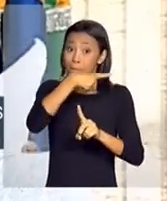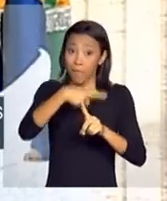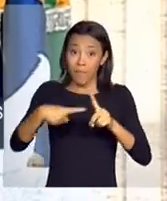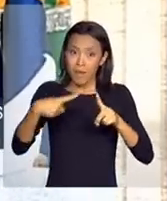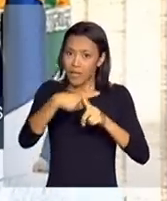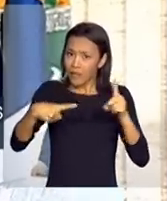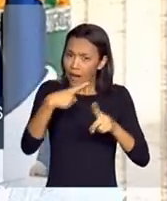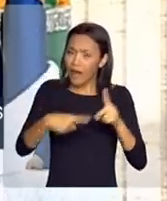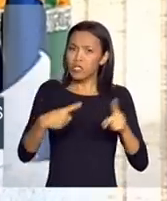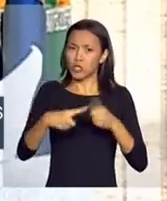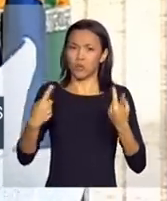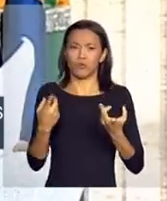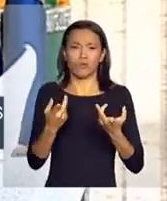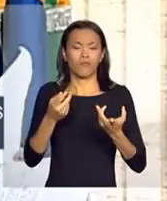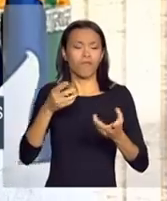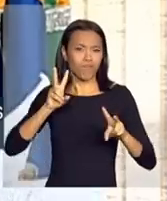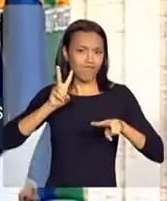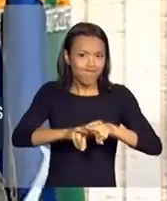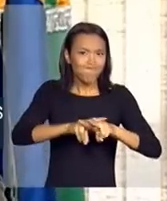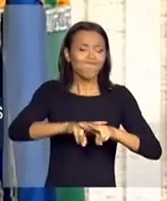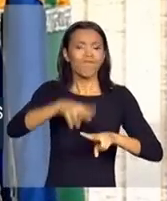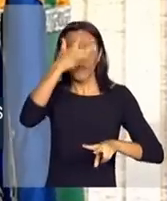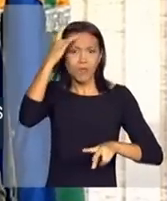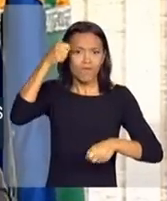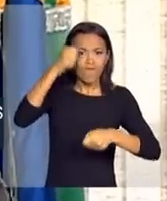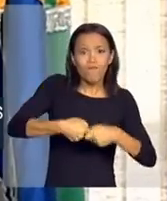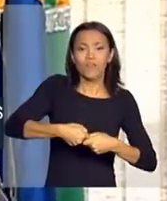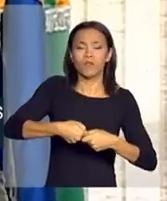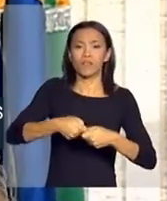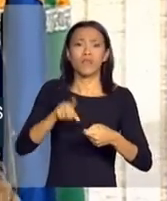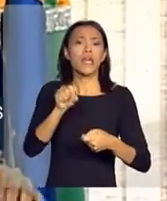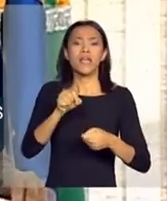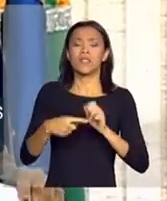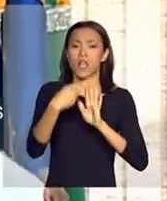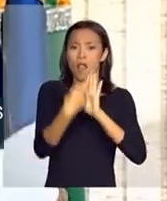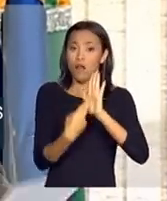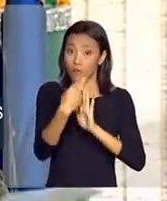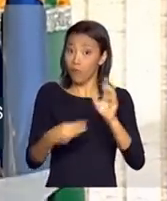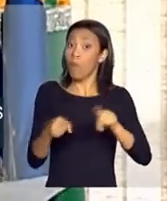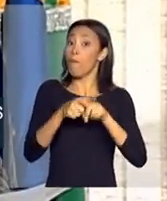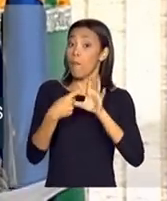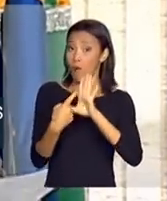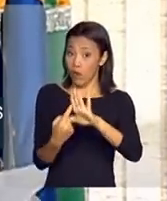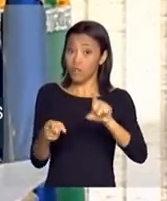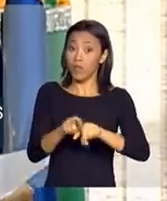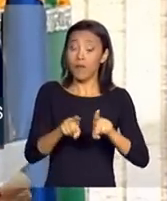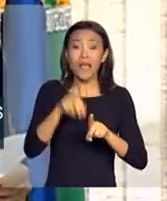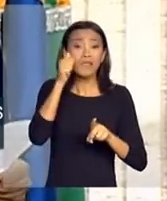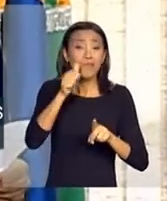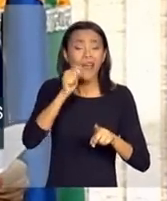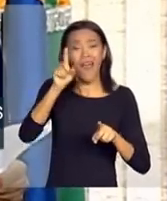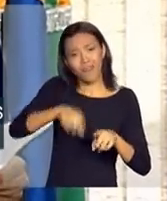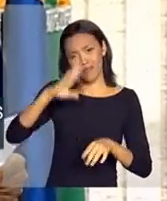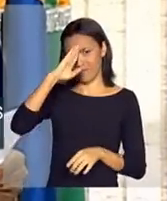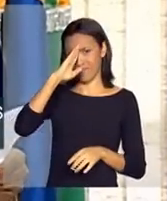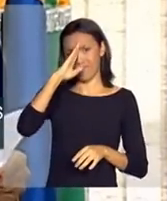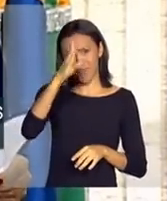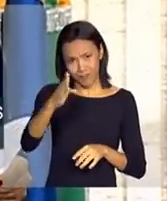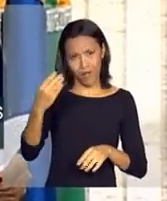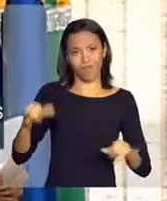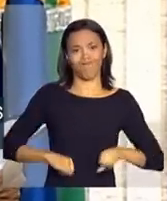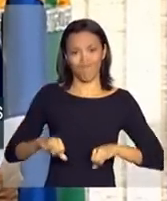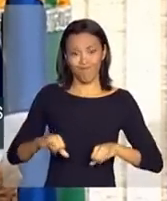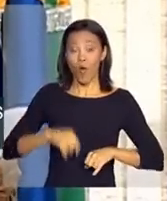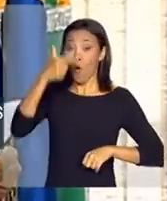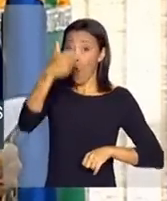dos crimes levou à punição dos criminosos esse relatório mostra também que as mulheres são as principais vítimas